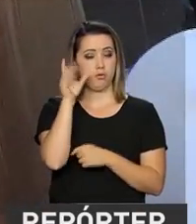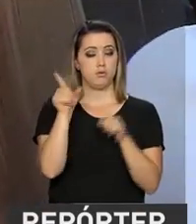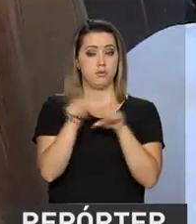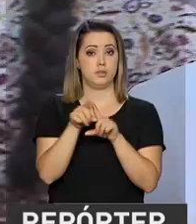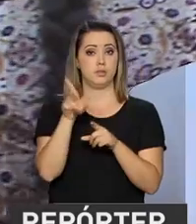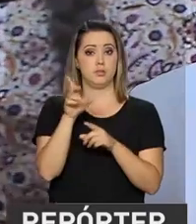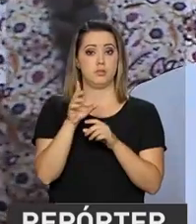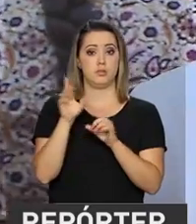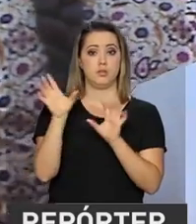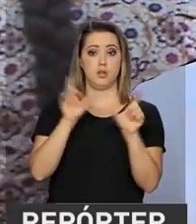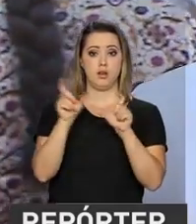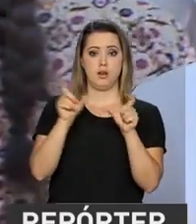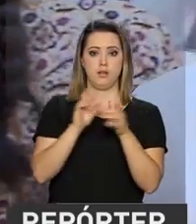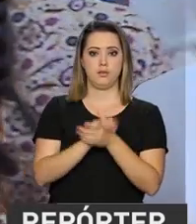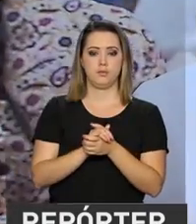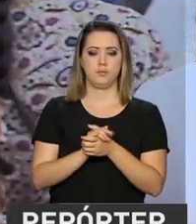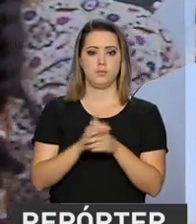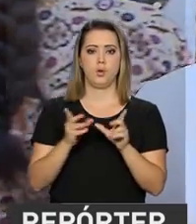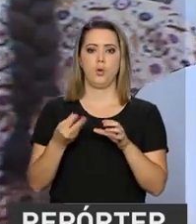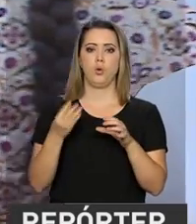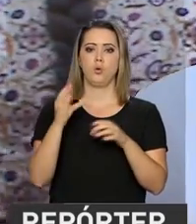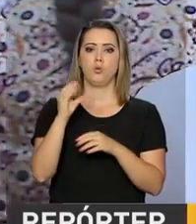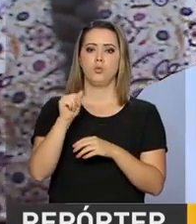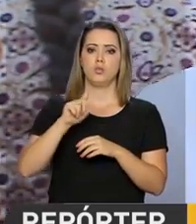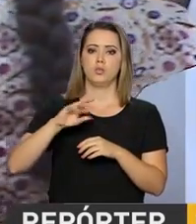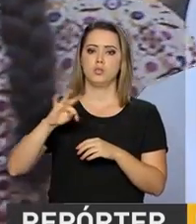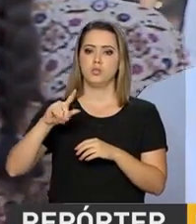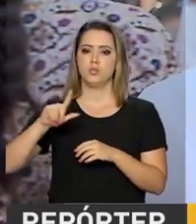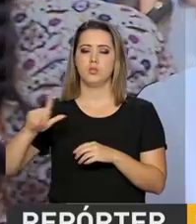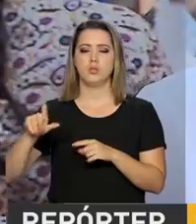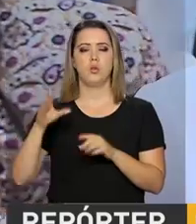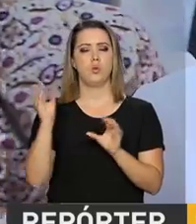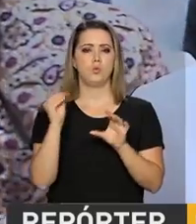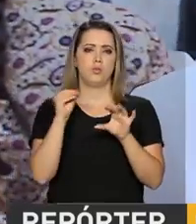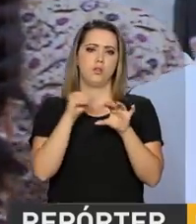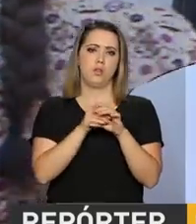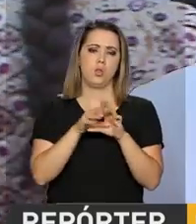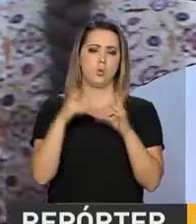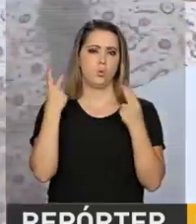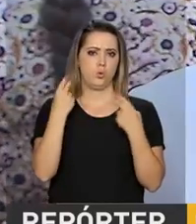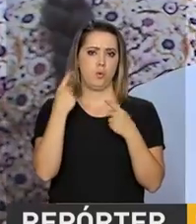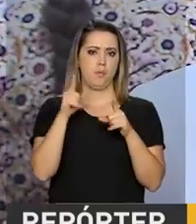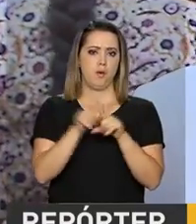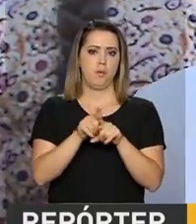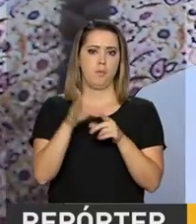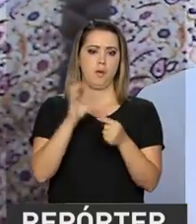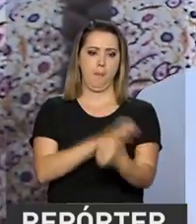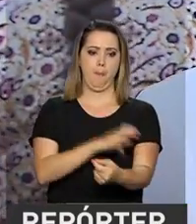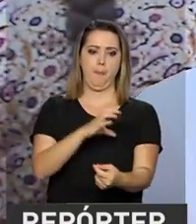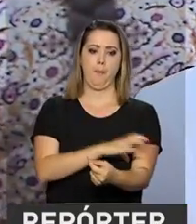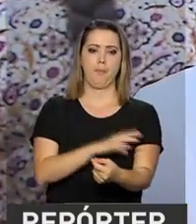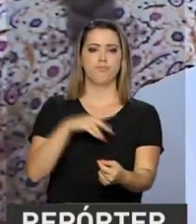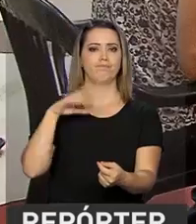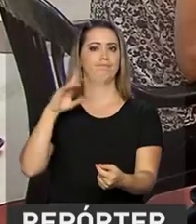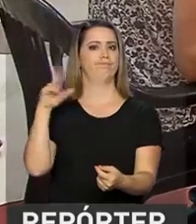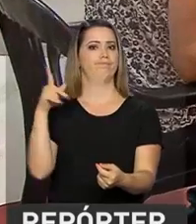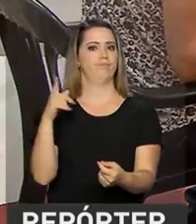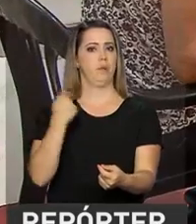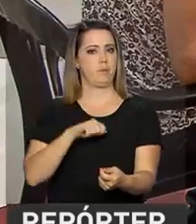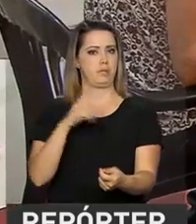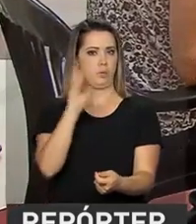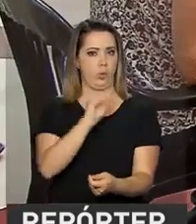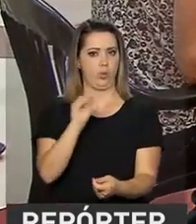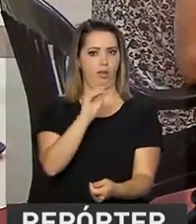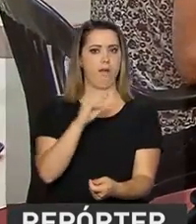um alerta. O colesterol está dentro do normal, só a pressão arterial que deu um pouco alterada. Vou tentar me cuidar mais. A ação